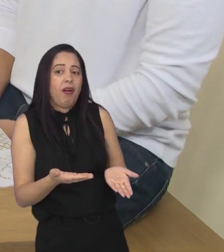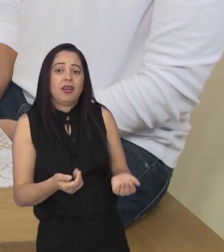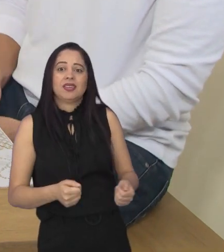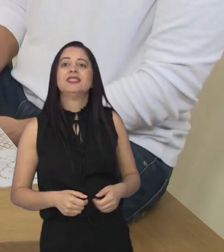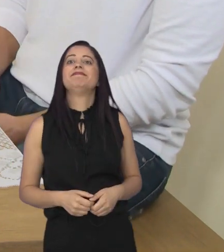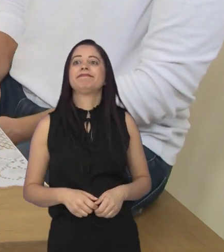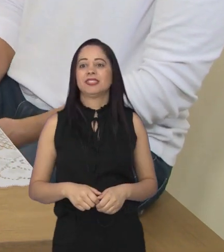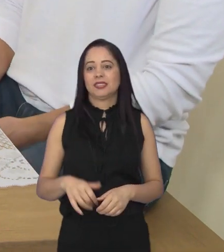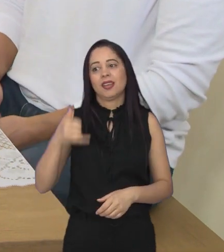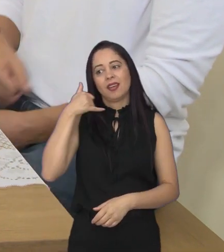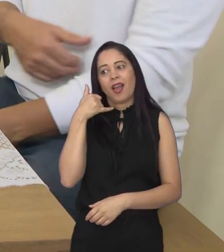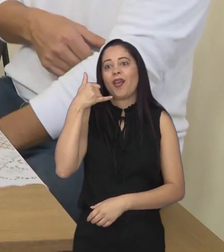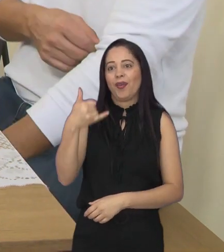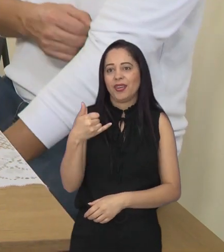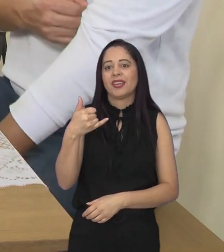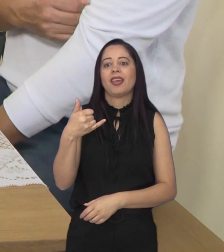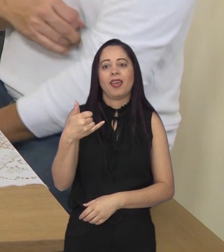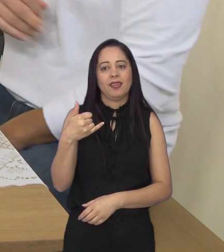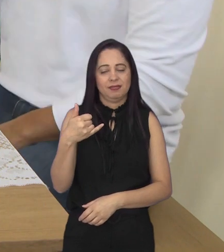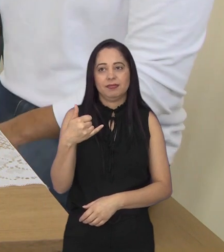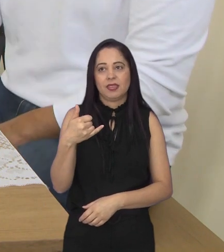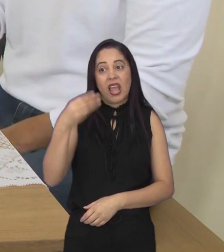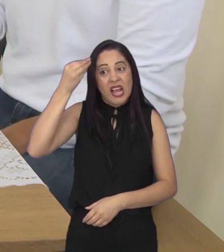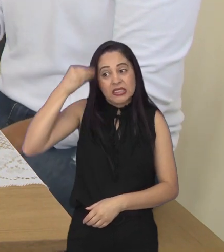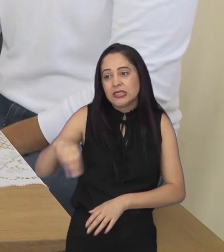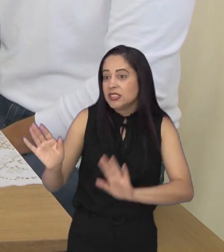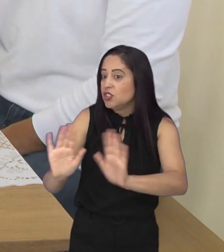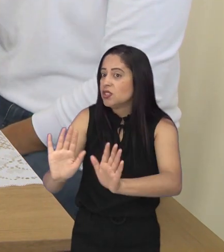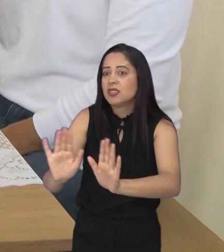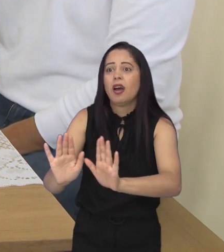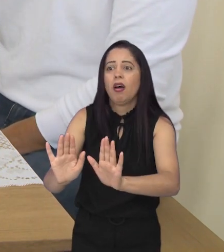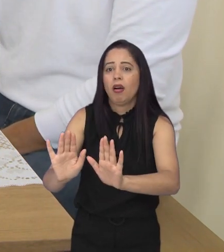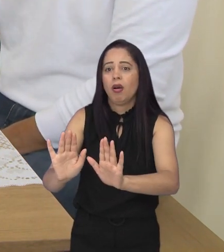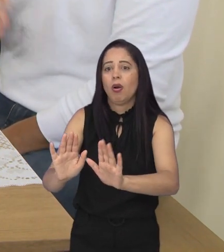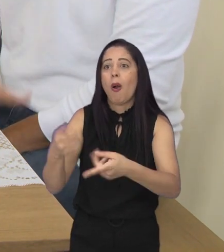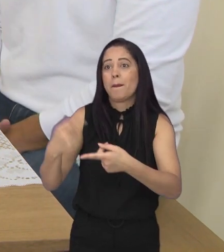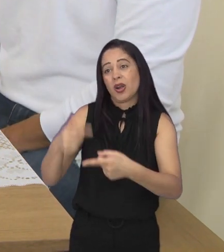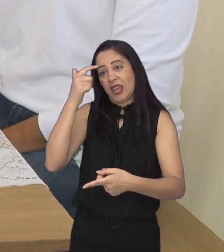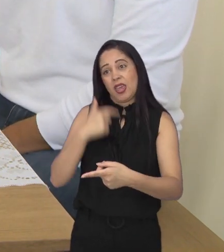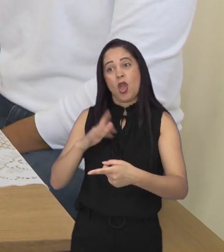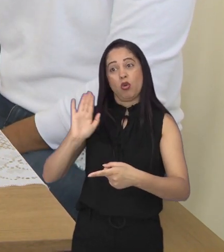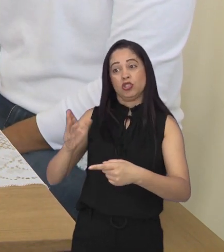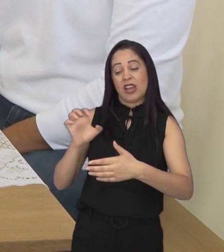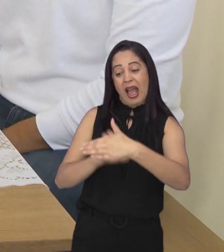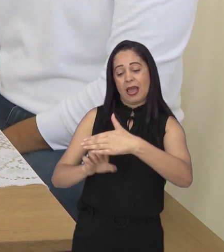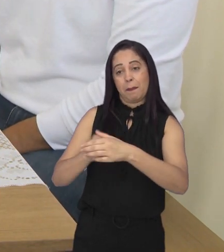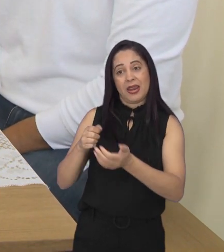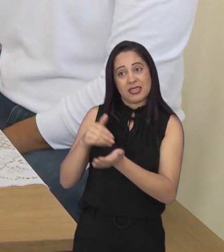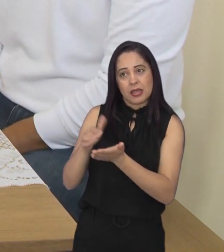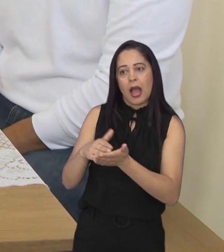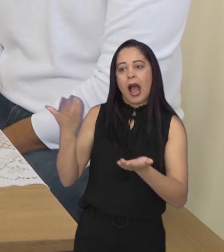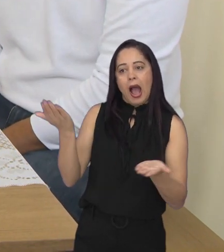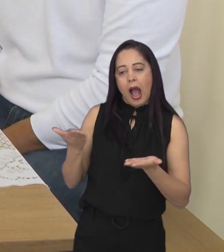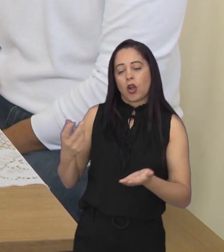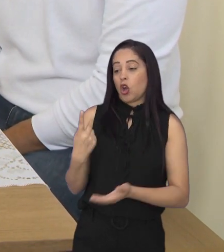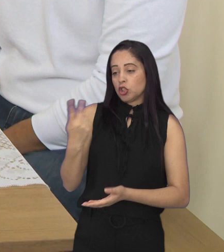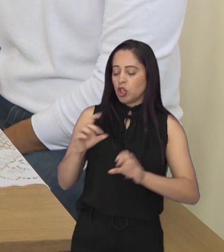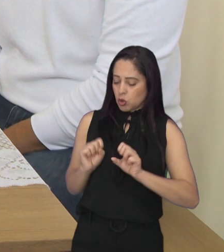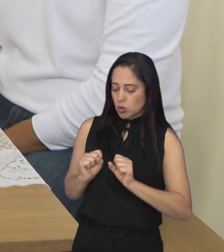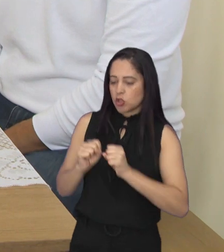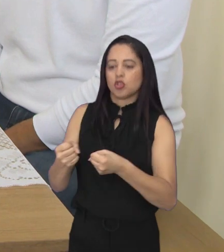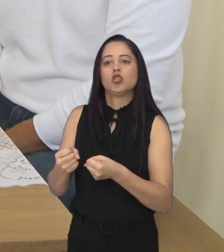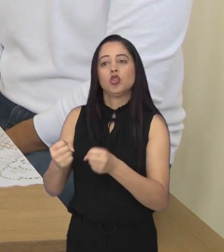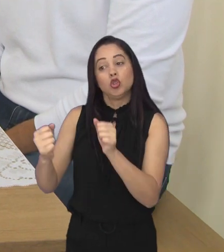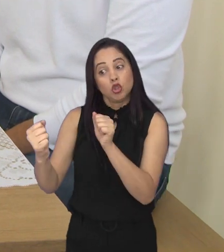nesse momento, eu liguei e falei pra ela, meu, não desiste, eu já pedi as contas do serviço e agora eu vou me dedicar 100% a Sanja